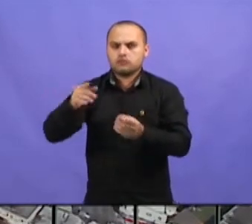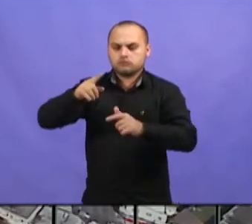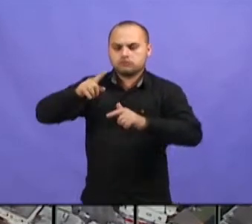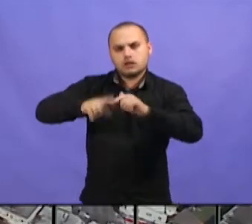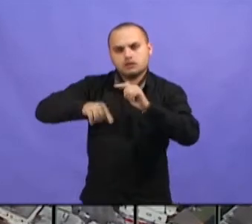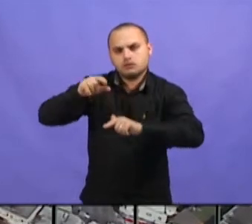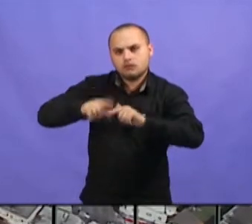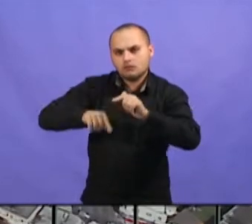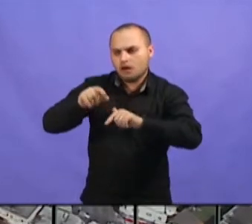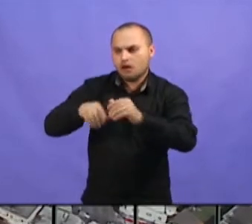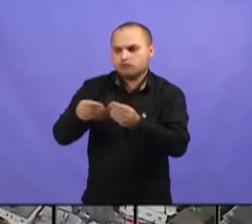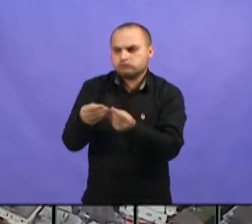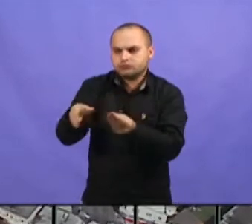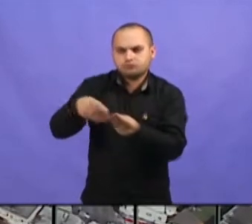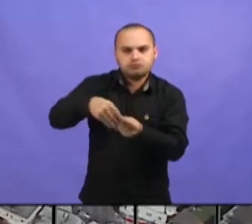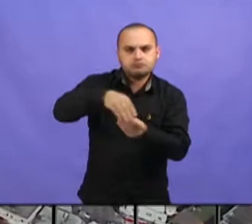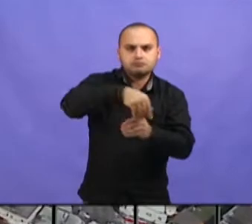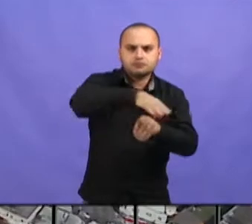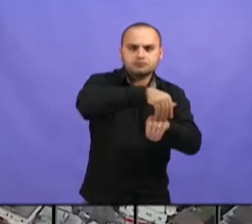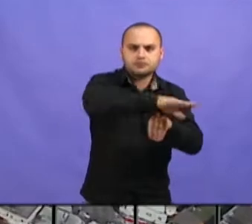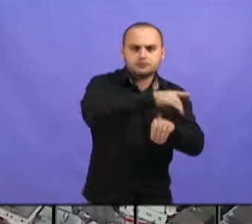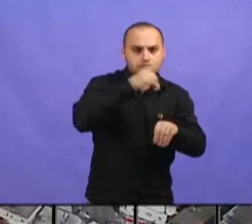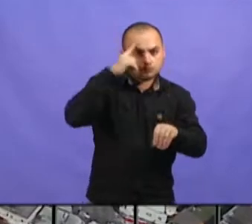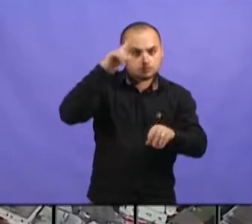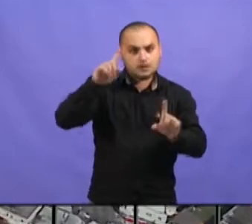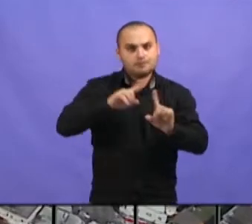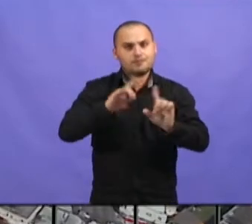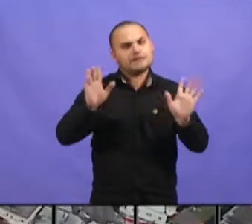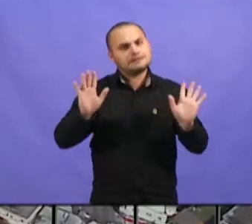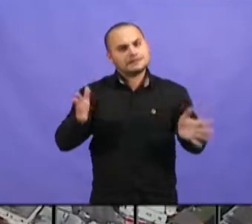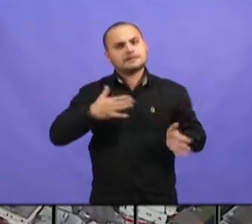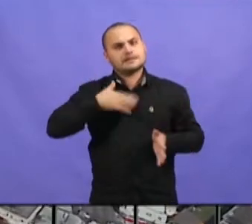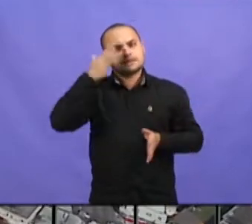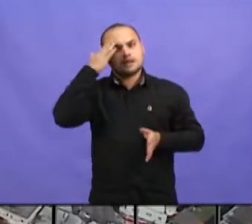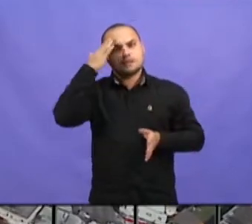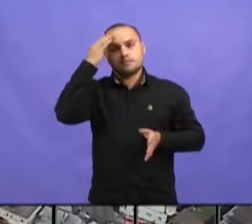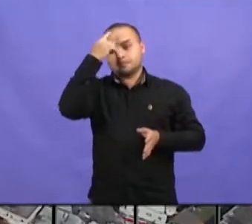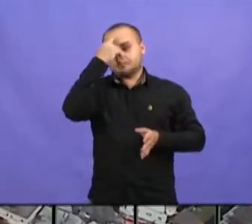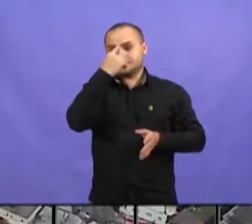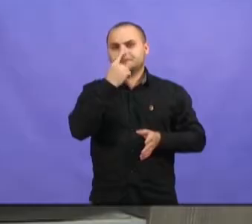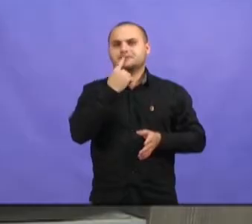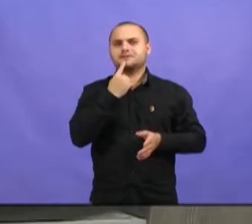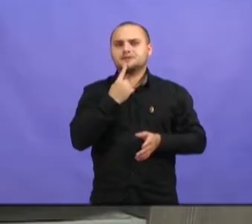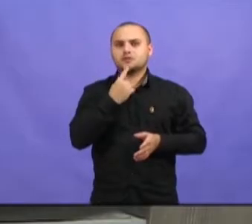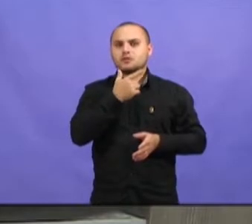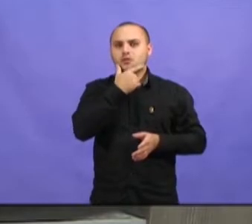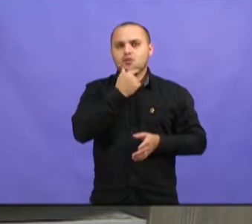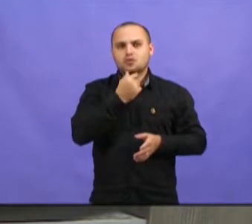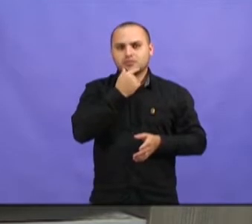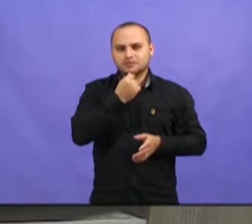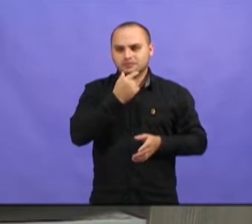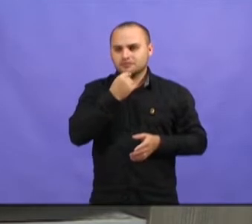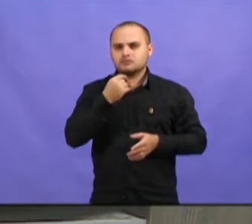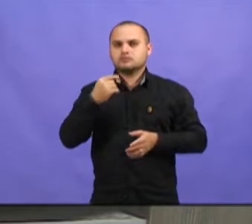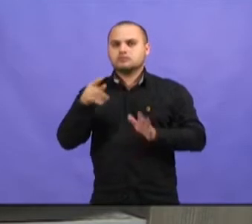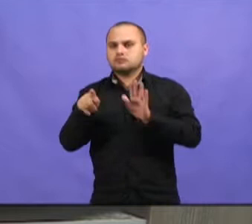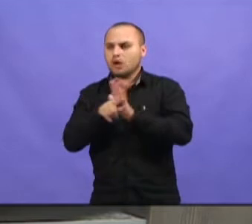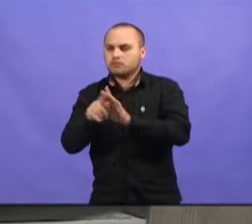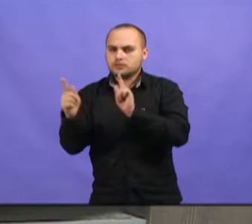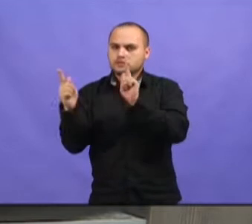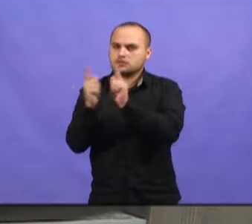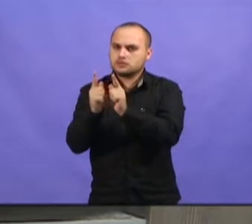se pensou, por conta do perfil masculino de atendimento e busca de